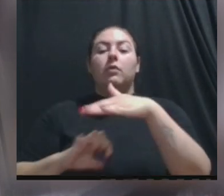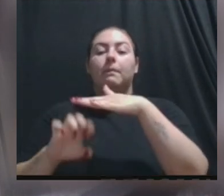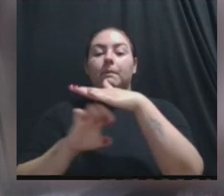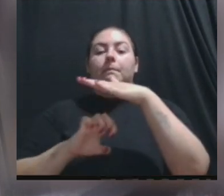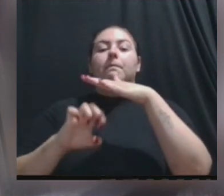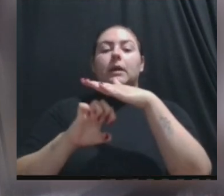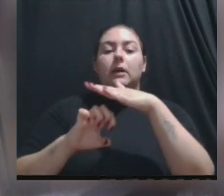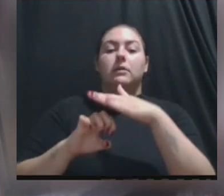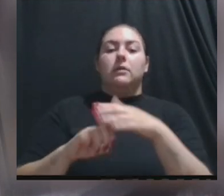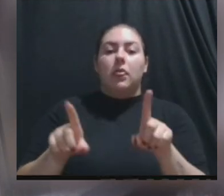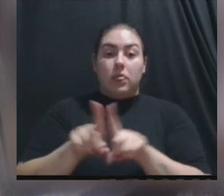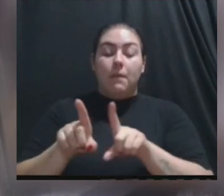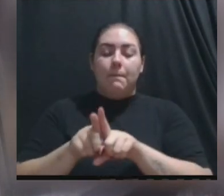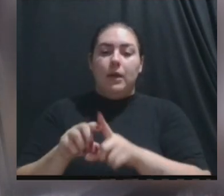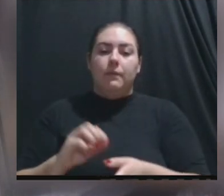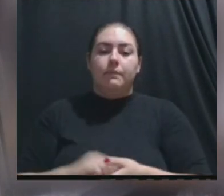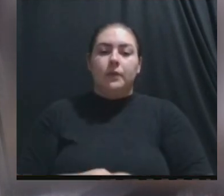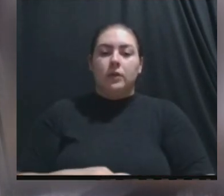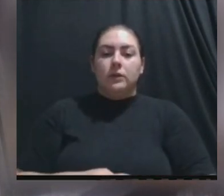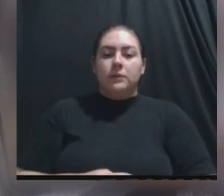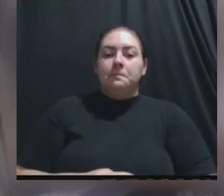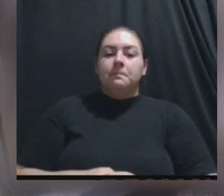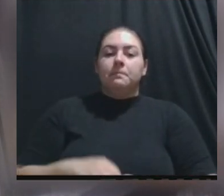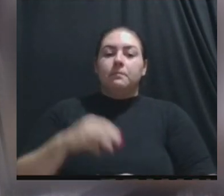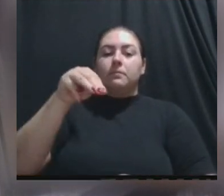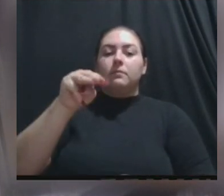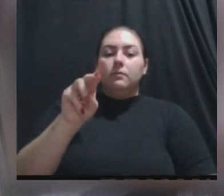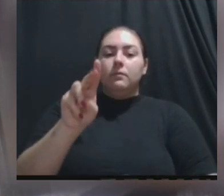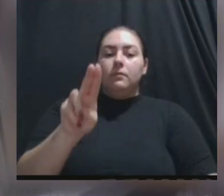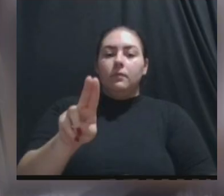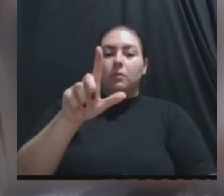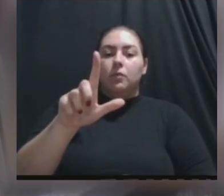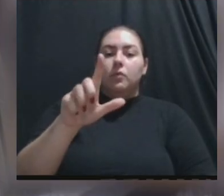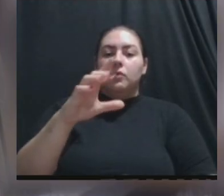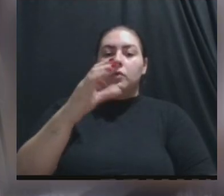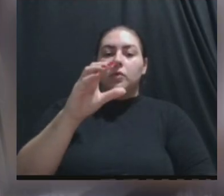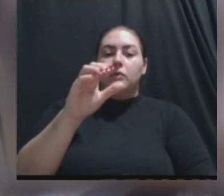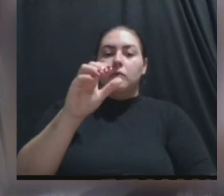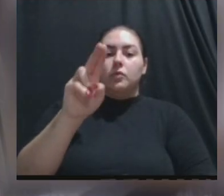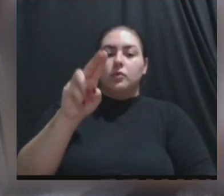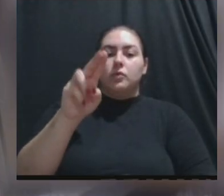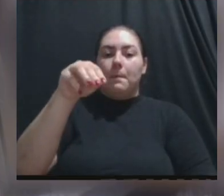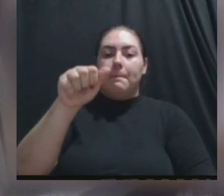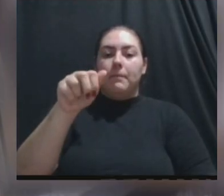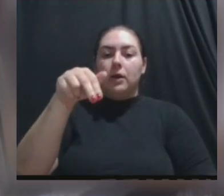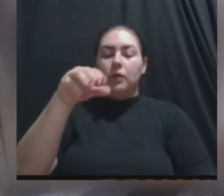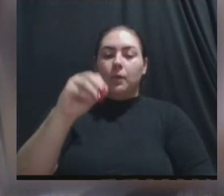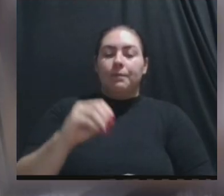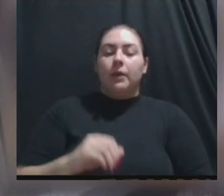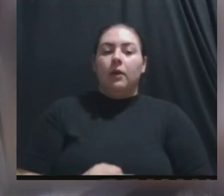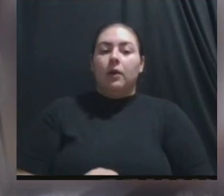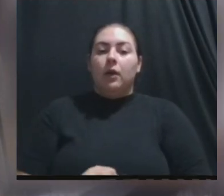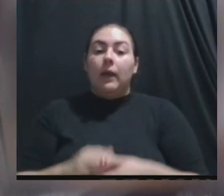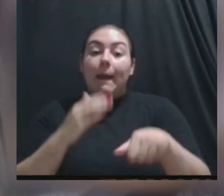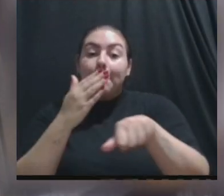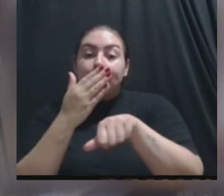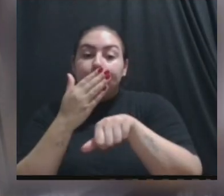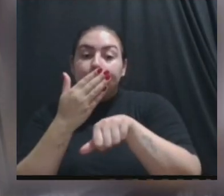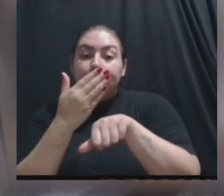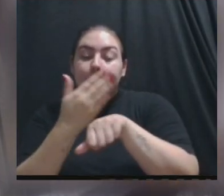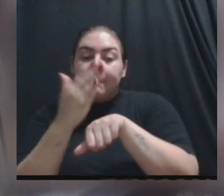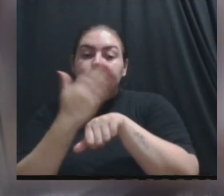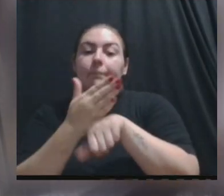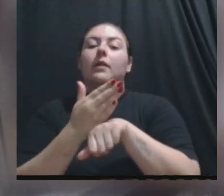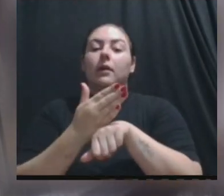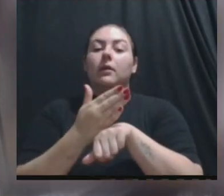que praticam o Ramadã, que muitas vezes é a prática de um jejum. Então, que isso também seja acordado, que durante